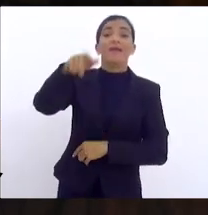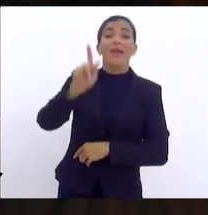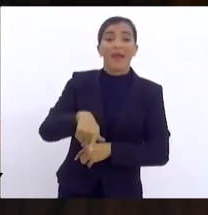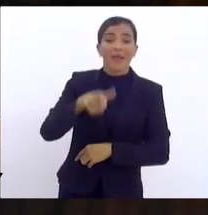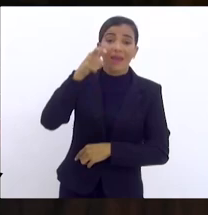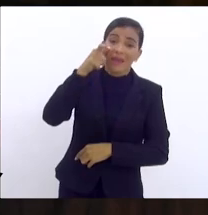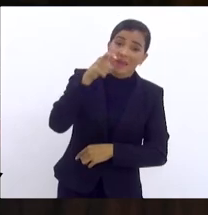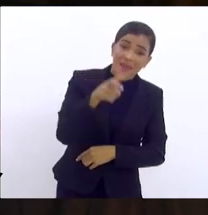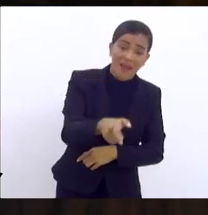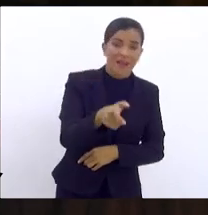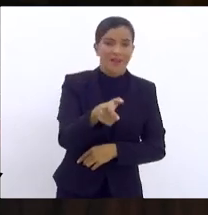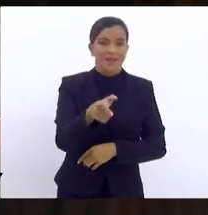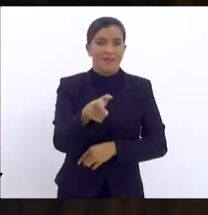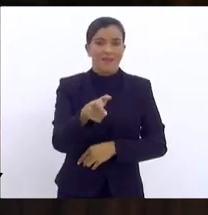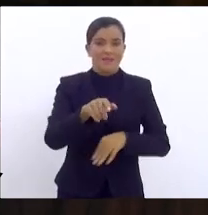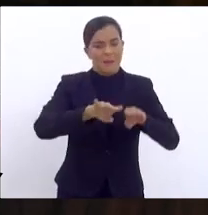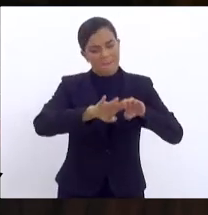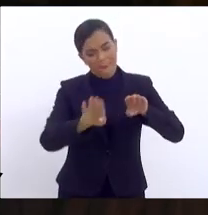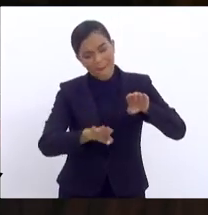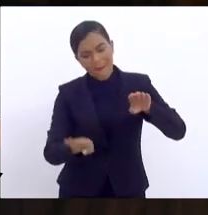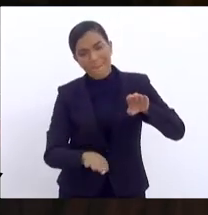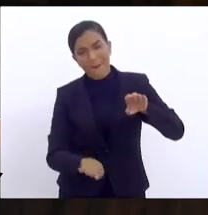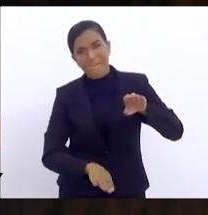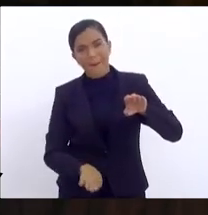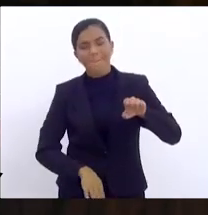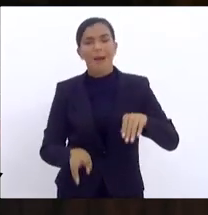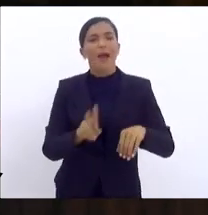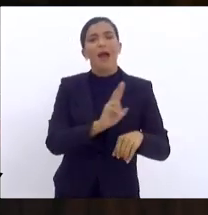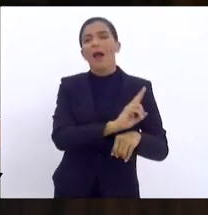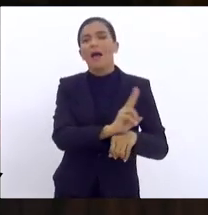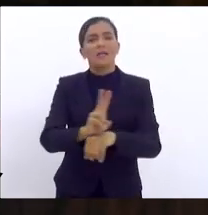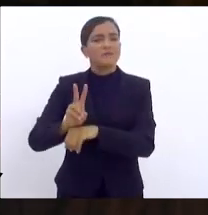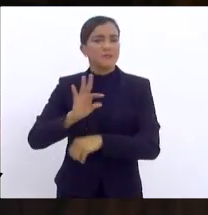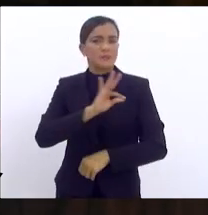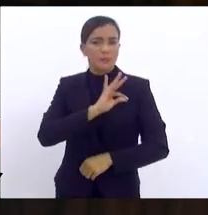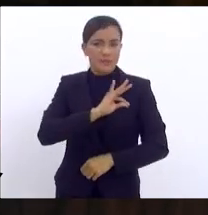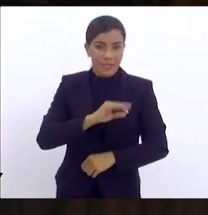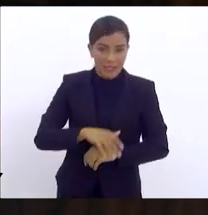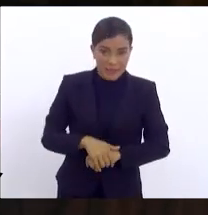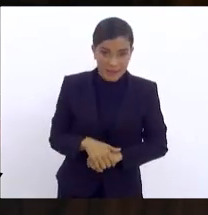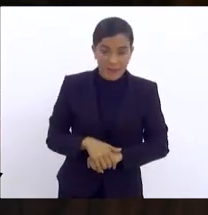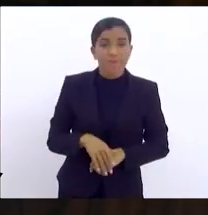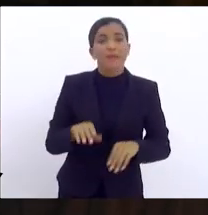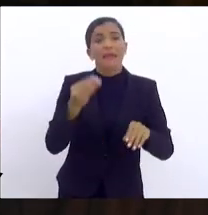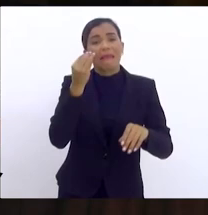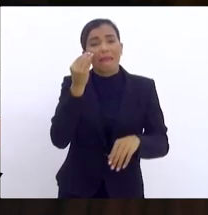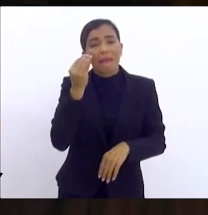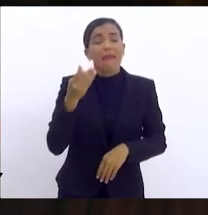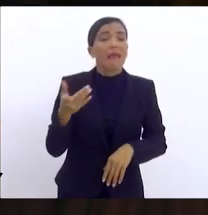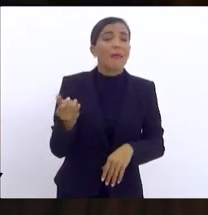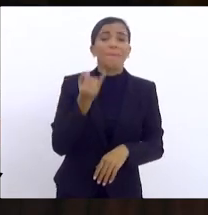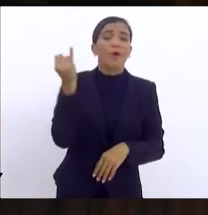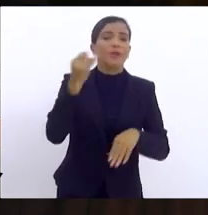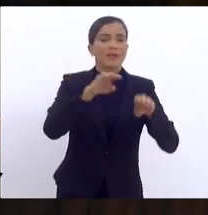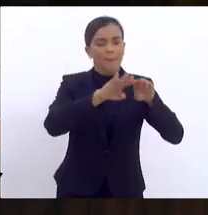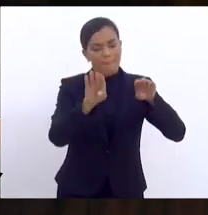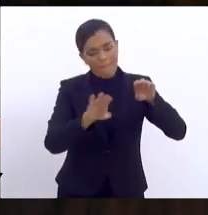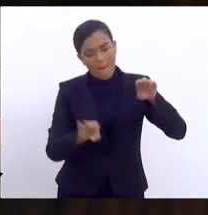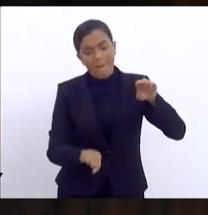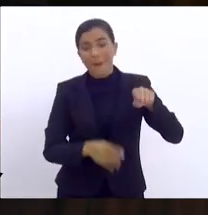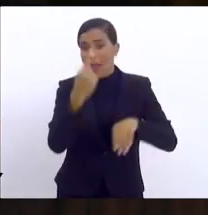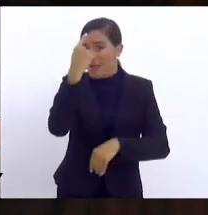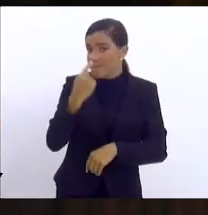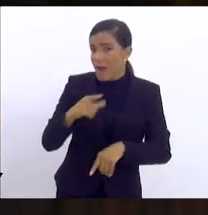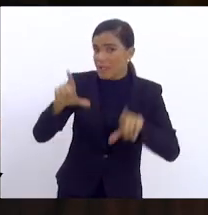interessa enfraquecer as forças policiais a quem interessa denegrir a imagem dos policiais